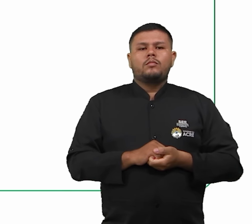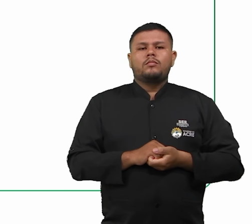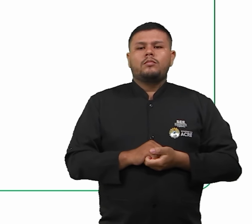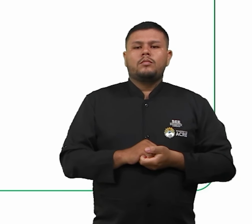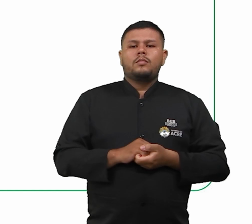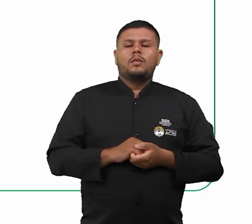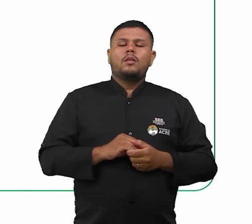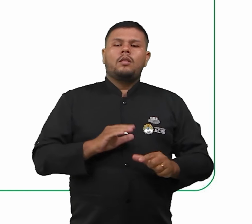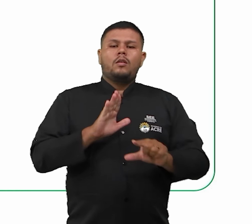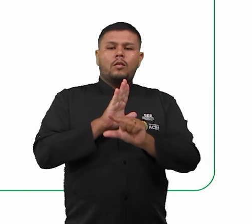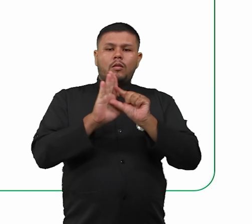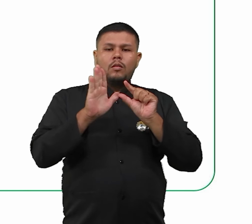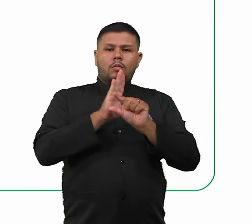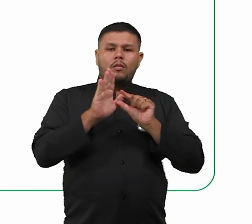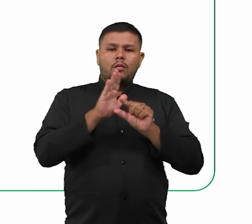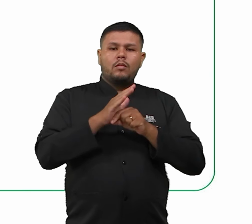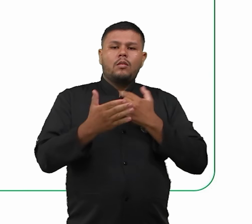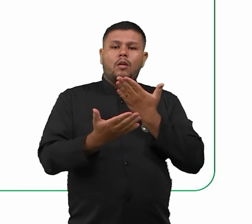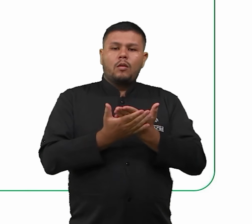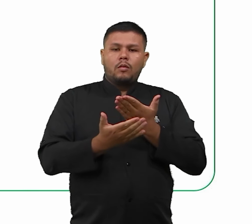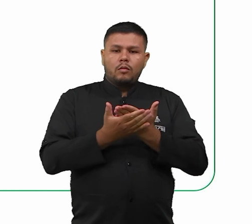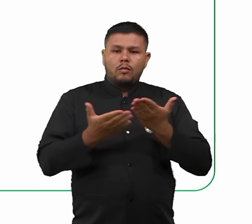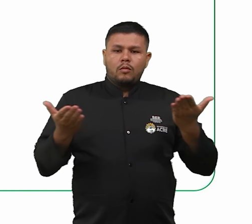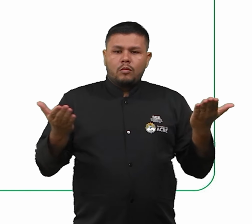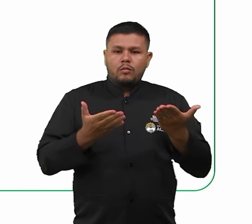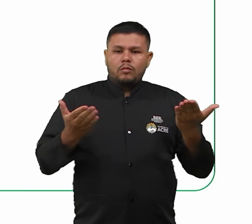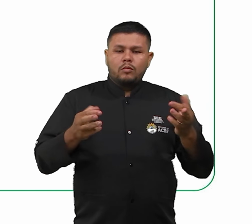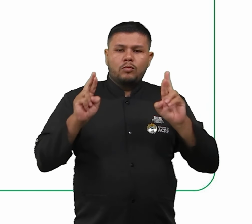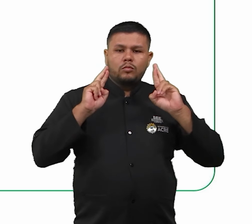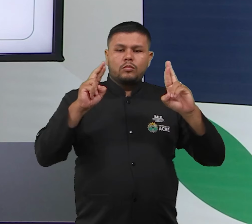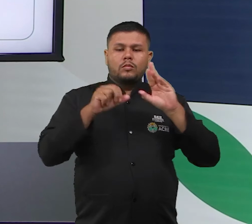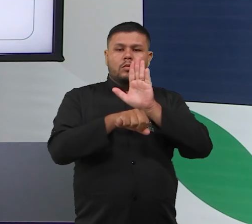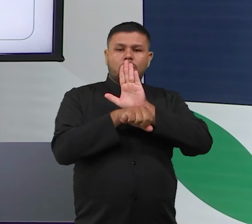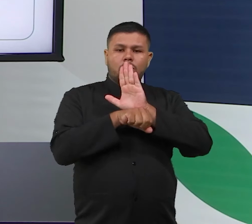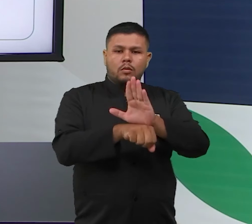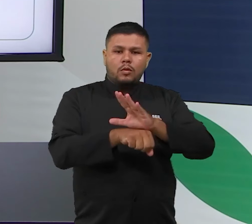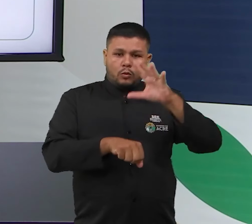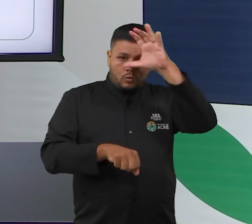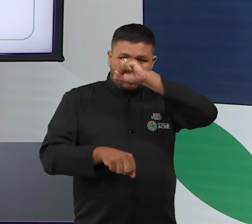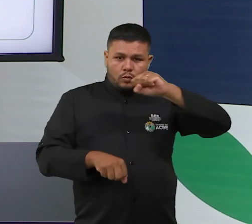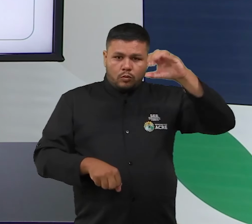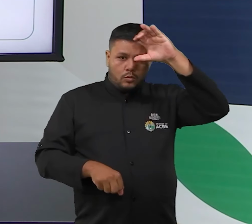Essas são as referências da aula de hoje. Espero ter contribuído para o aprendizado de